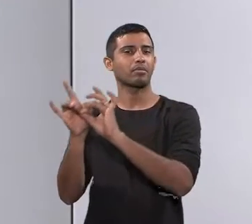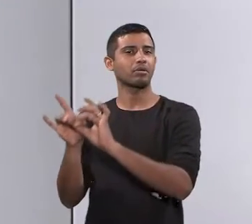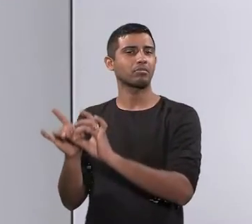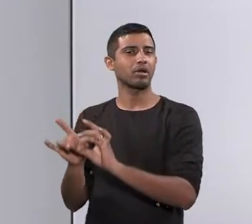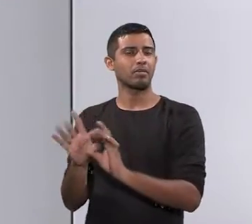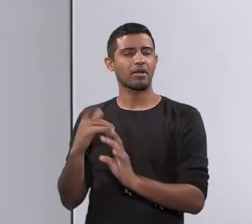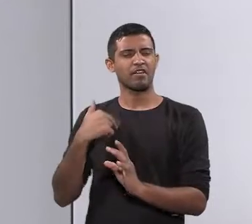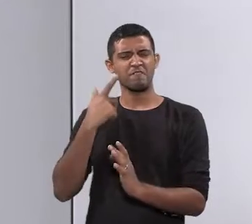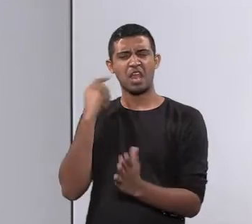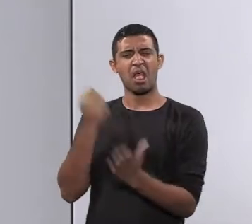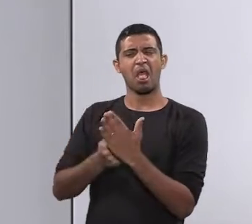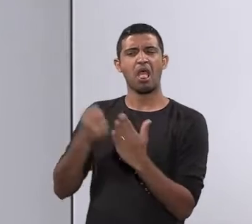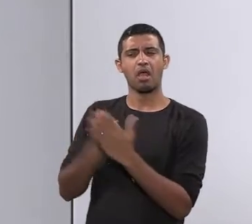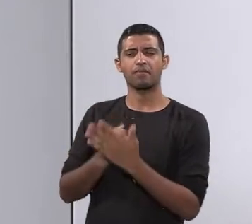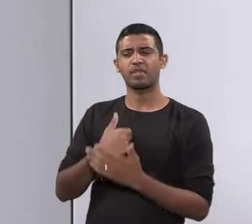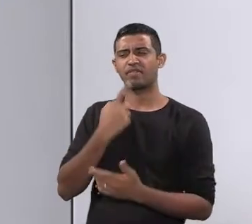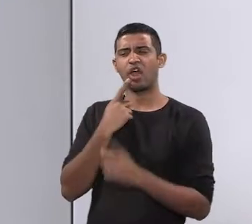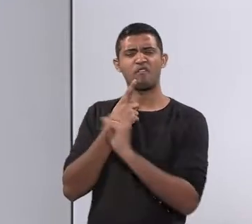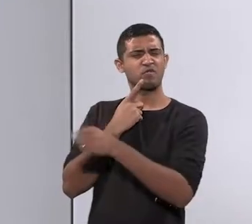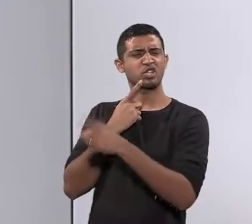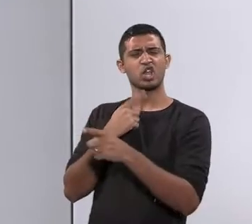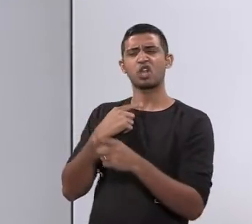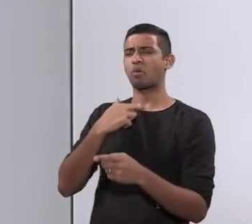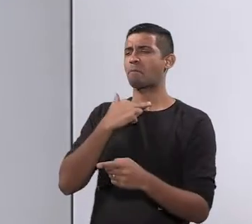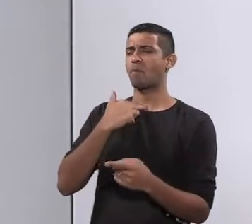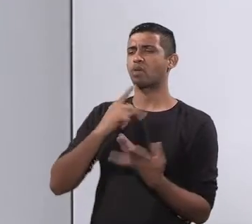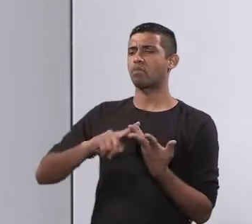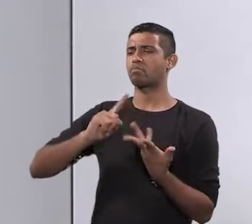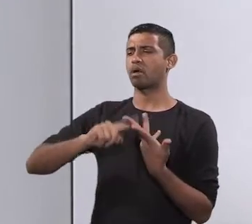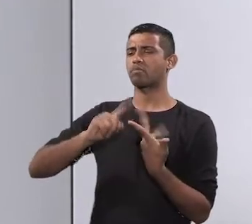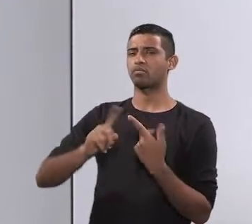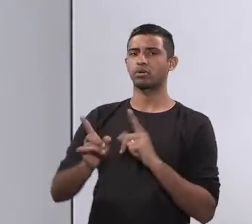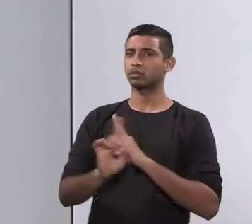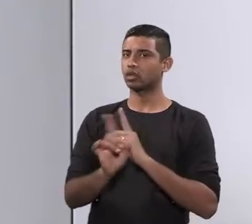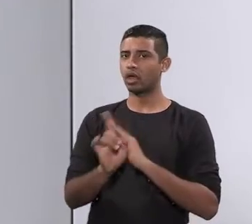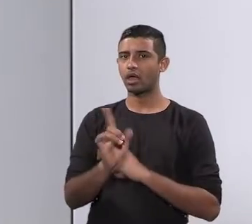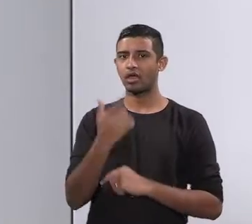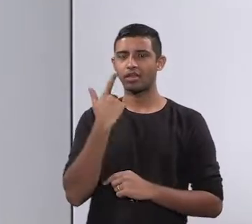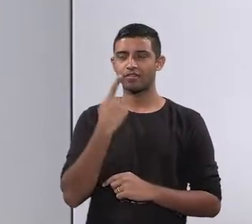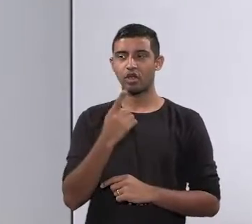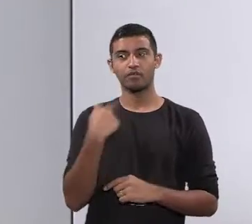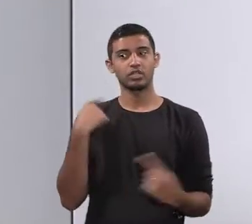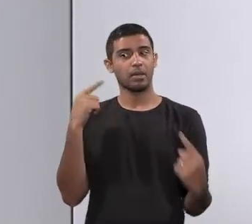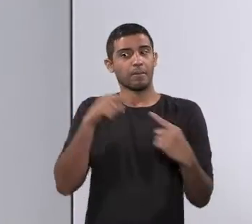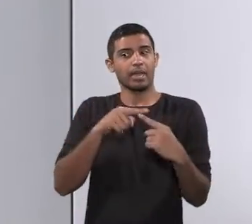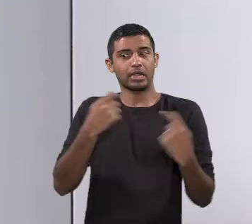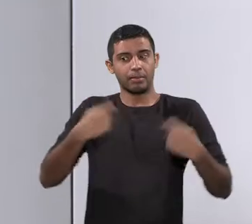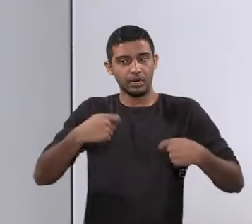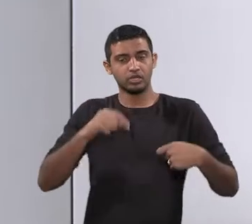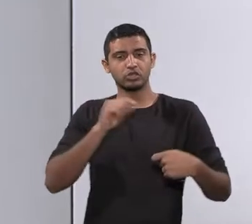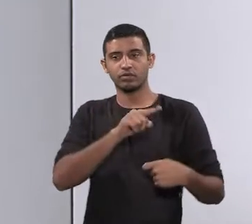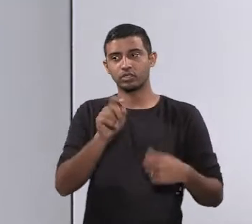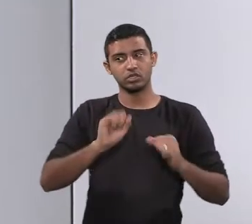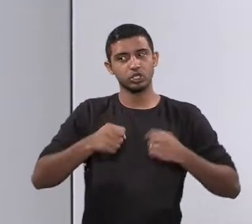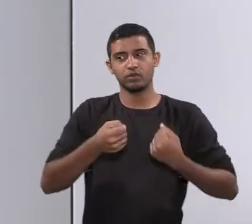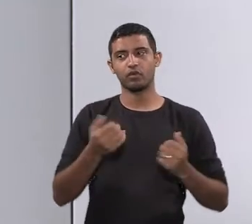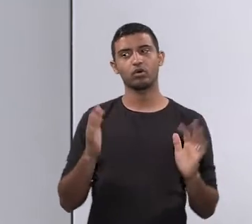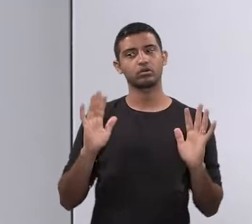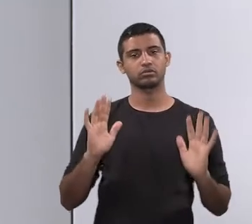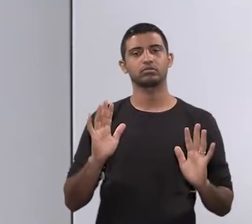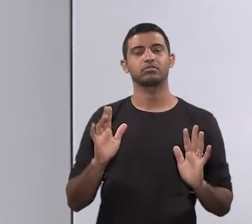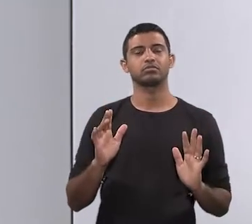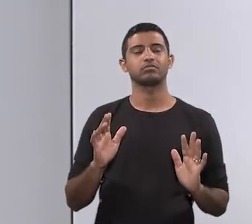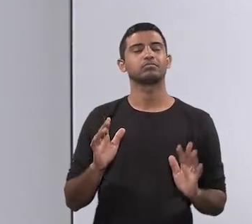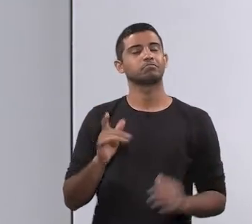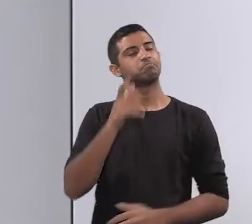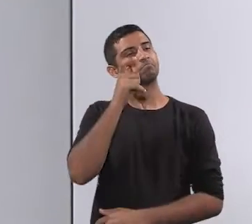sem obrigatoriedade, sem o você não pode isso, não pode aquilo. Olha, as metas são essas, você vai correr atrás.